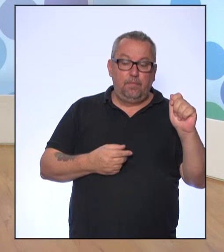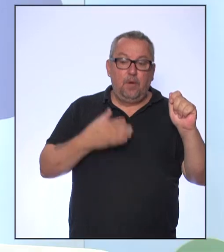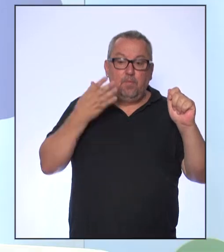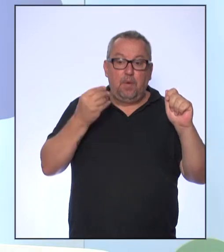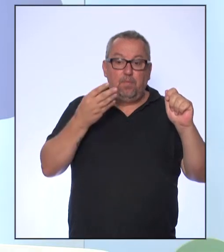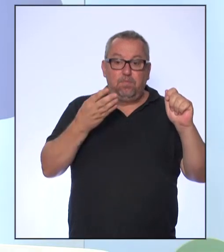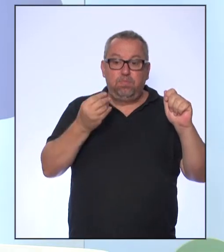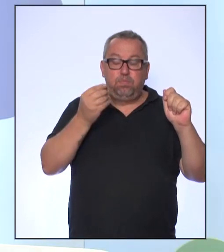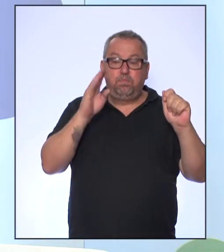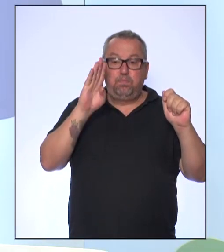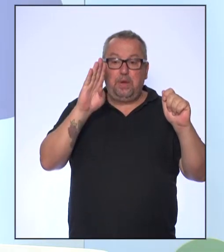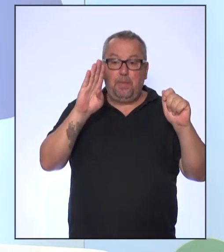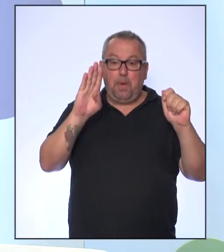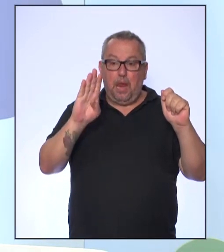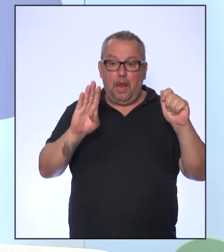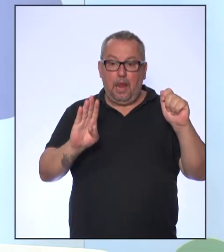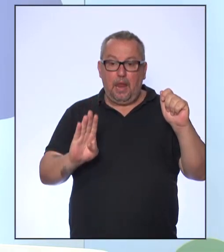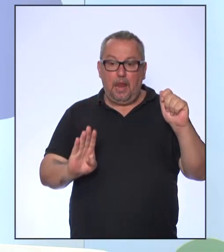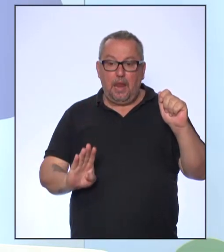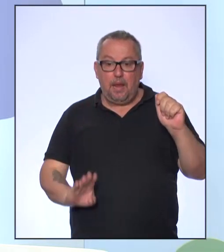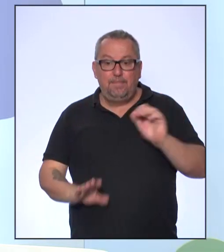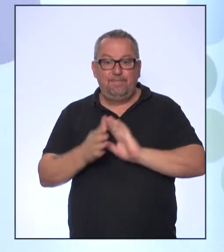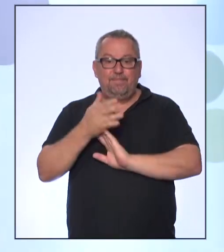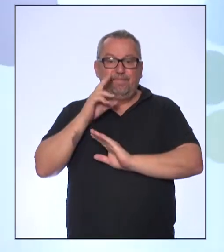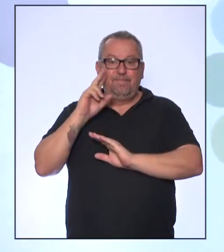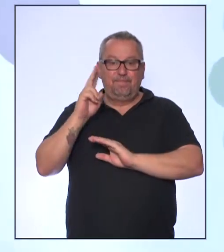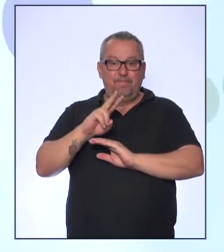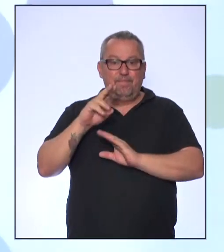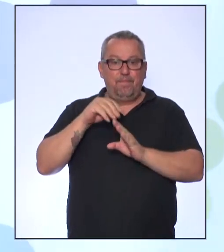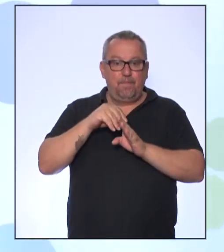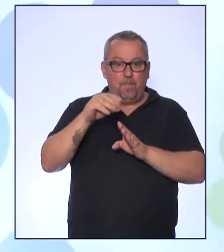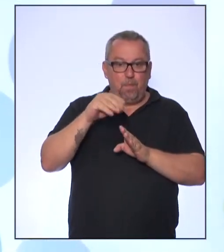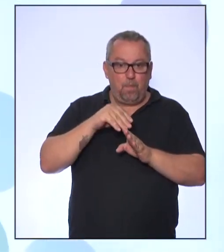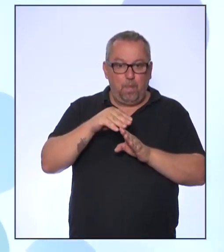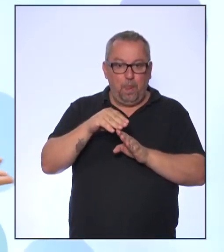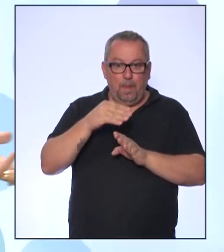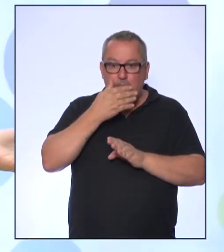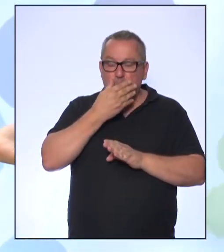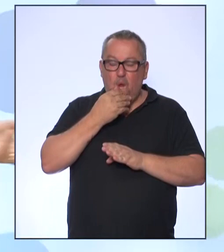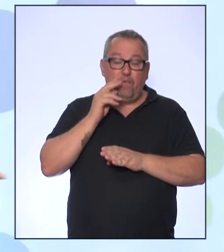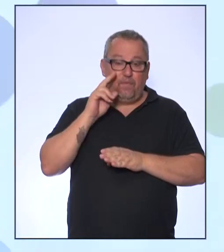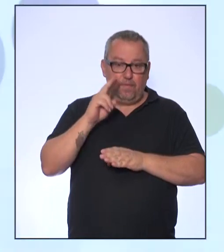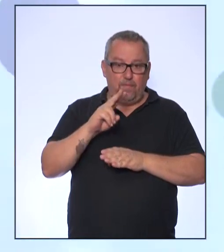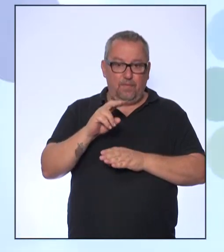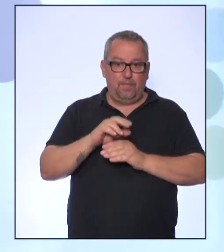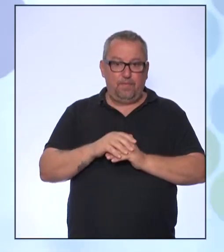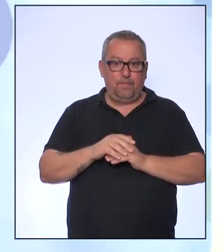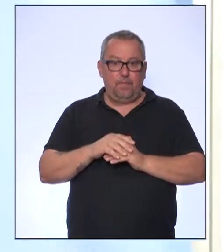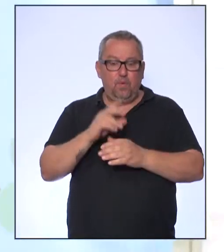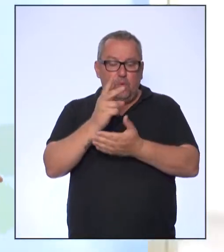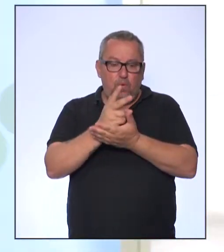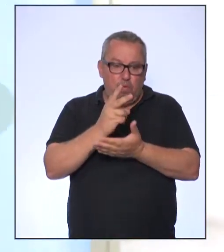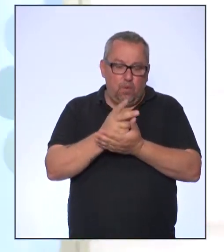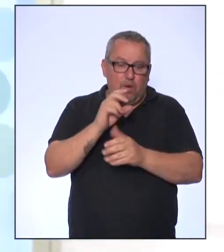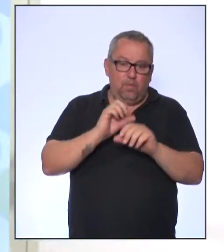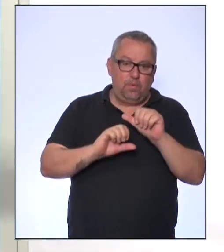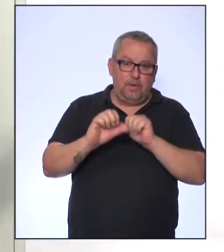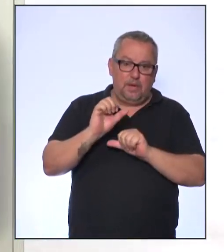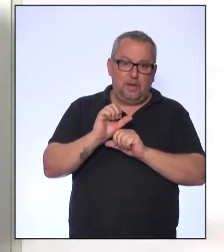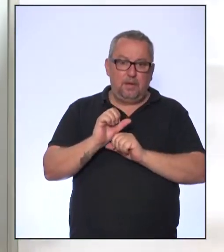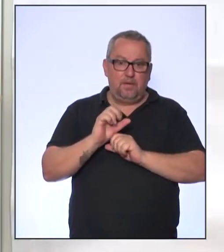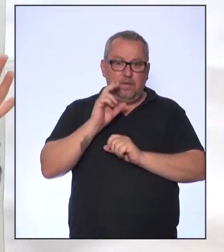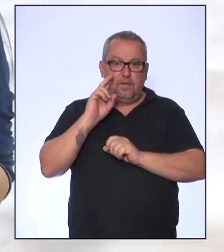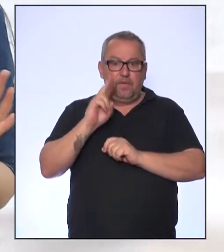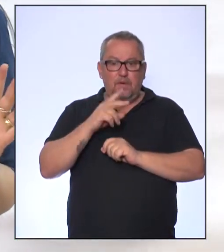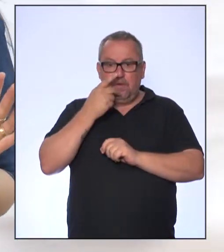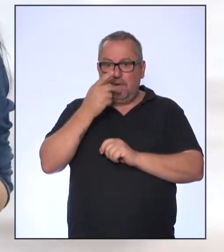estão respondendo a B. Vamos dar mais algumas dicas para eles ou continuarem com as suas respostas ou talvez mudarem, né? Aqui a gente